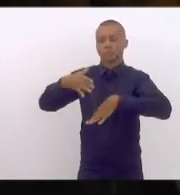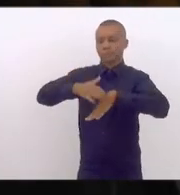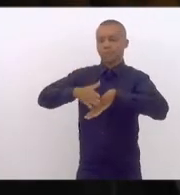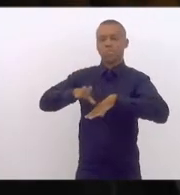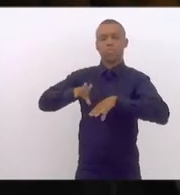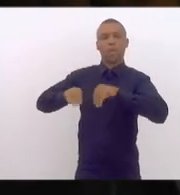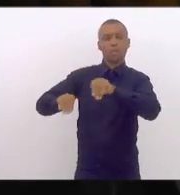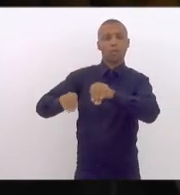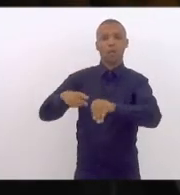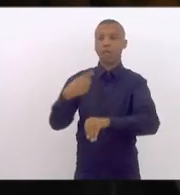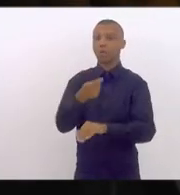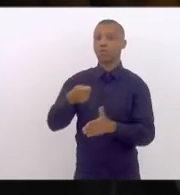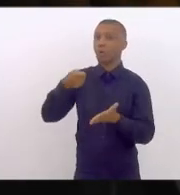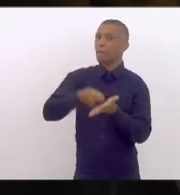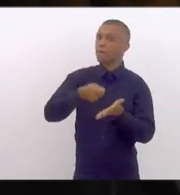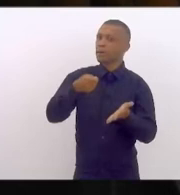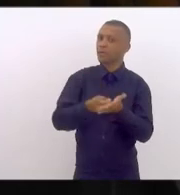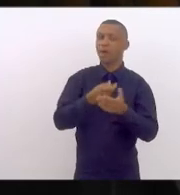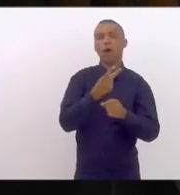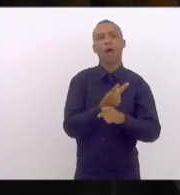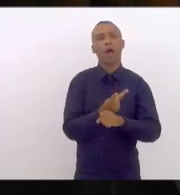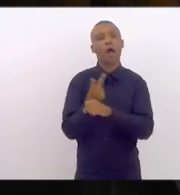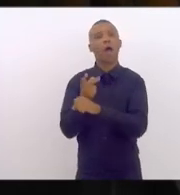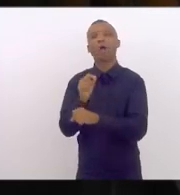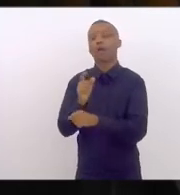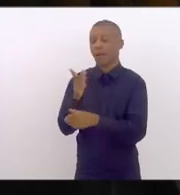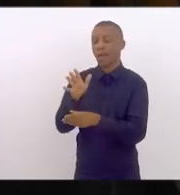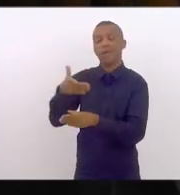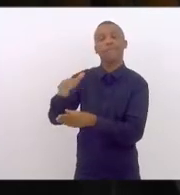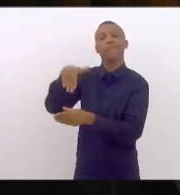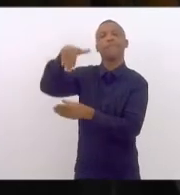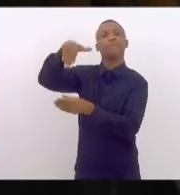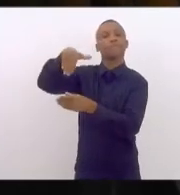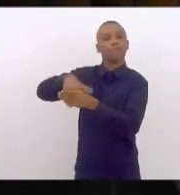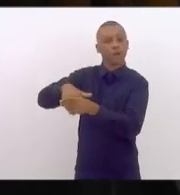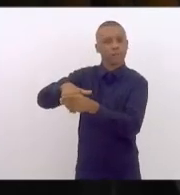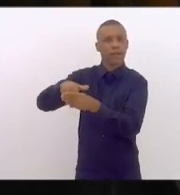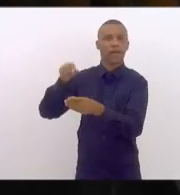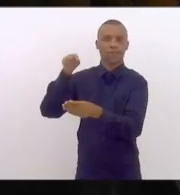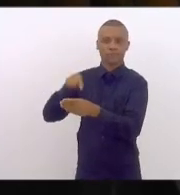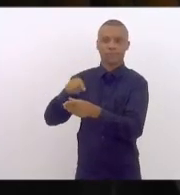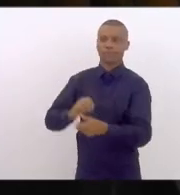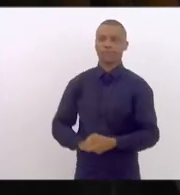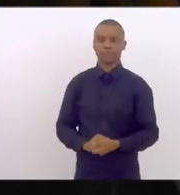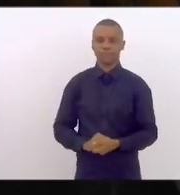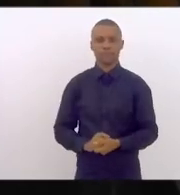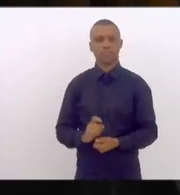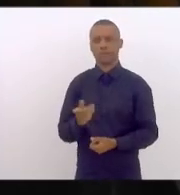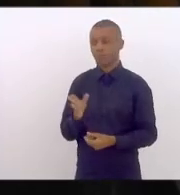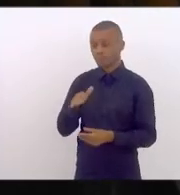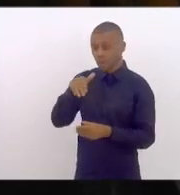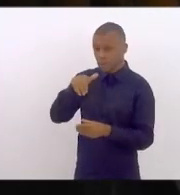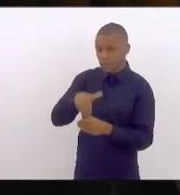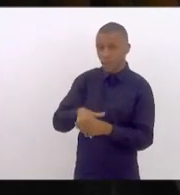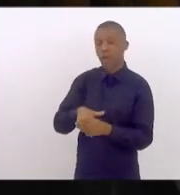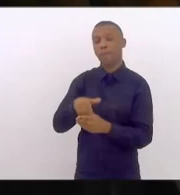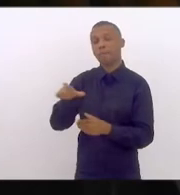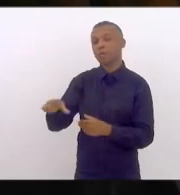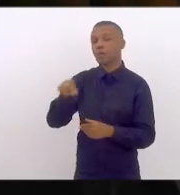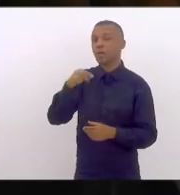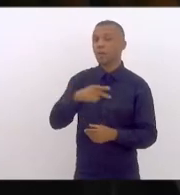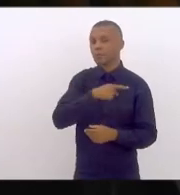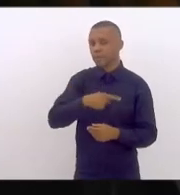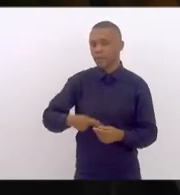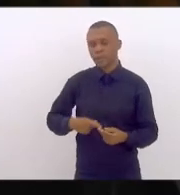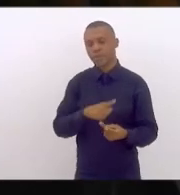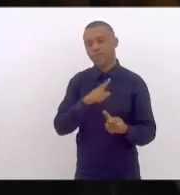mãos nossa obrigação é votarmos vamos votar para Presidente da República para o governador do